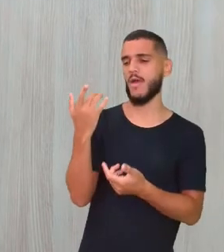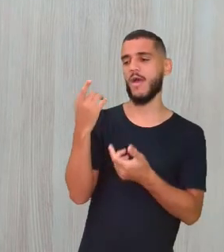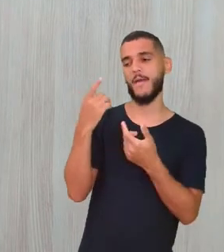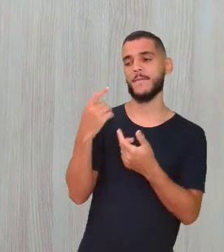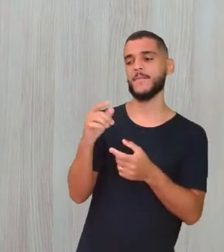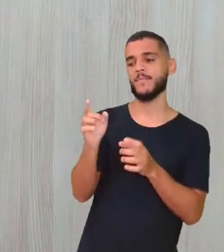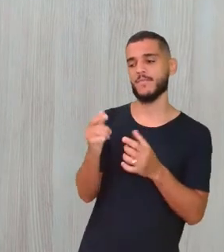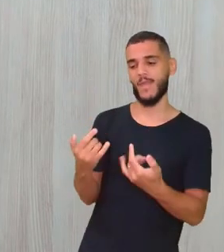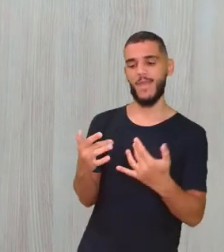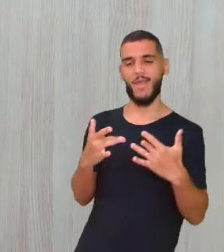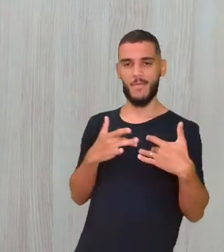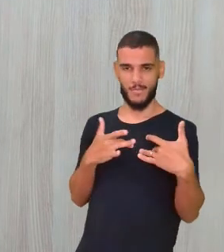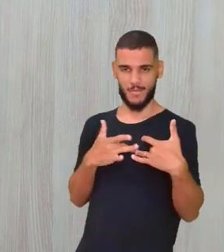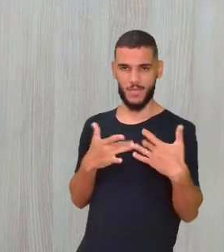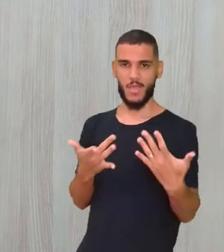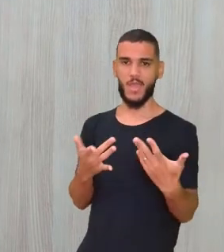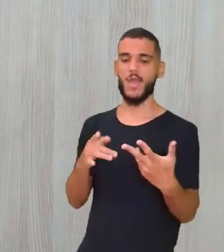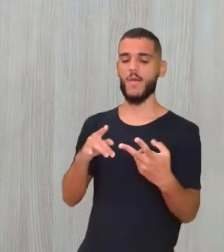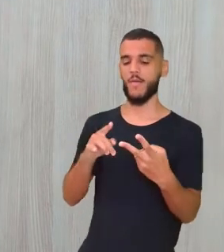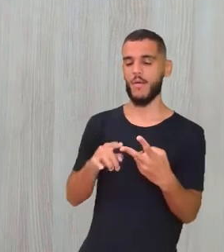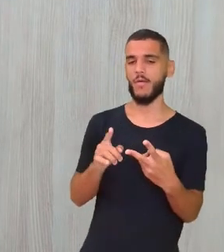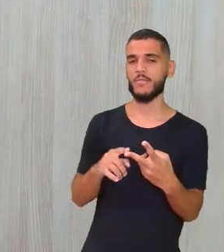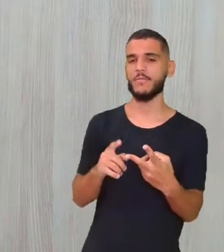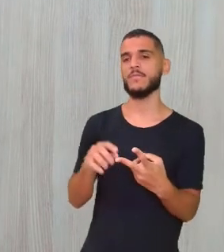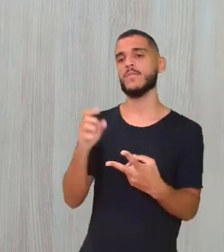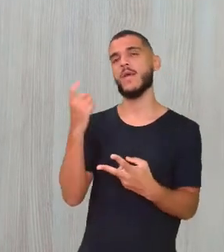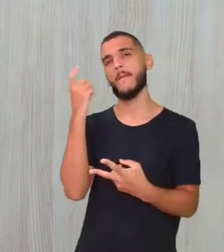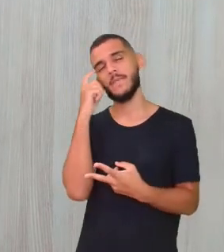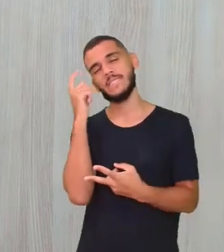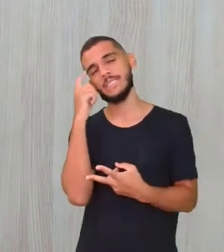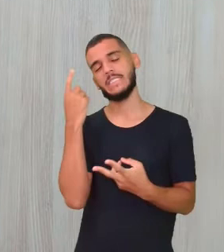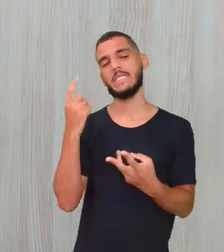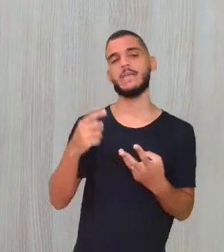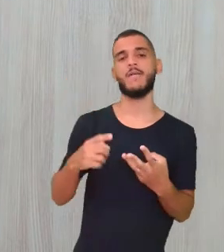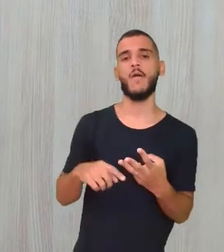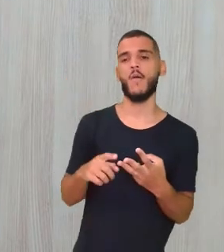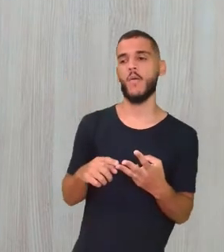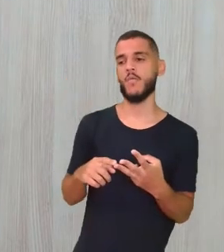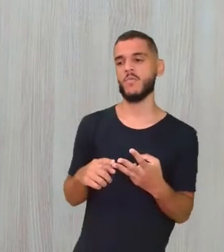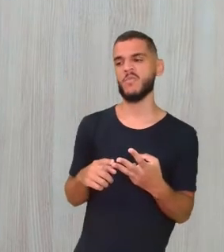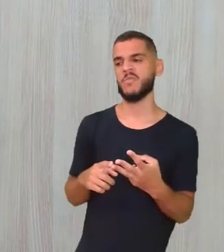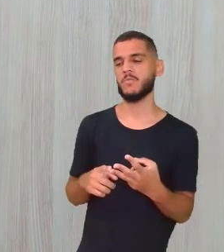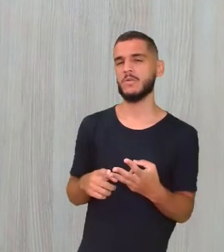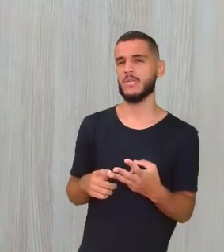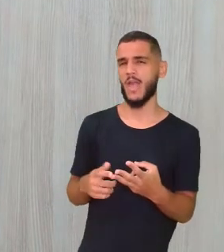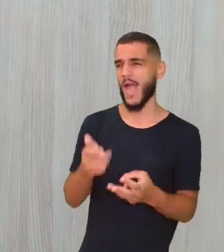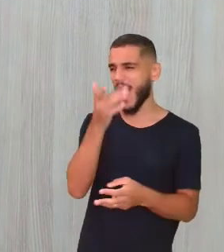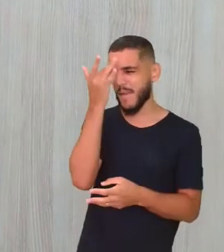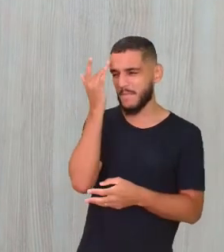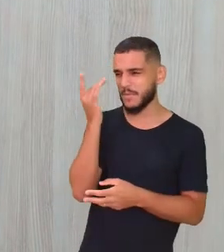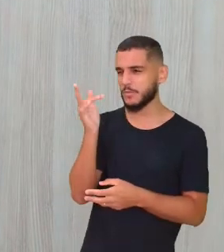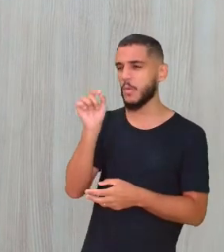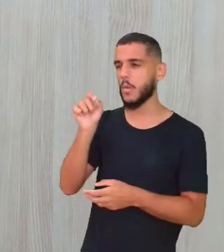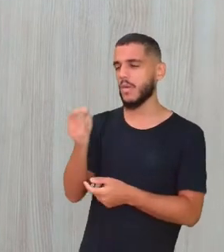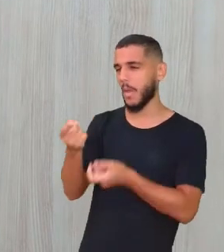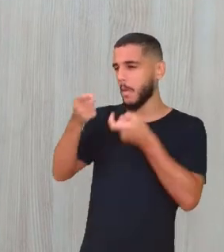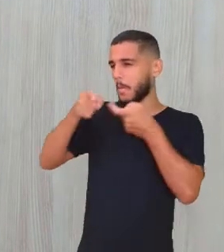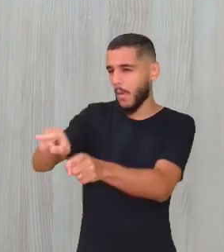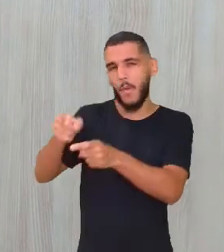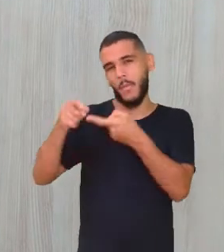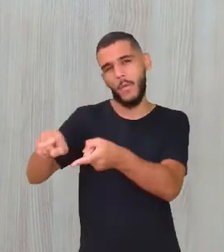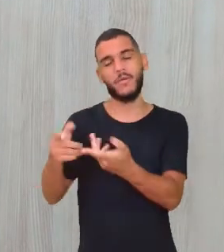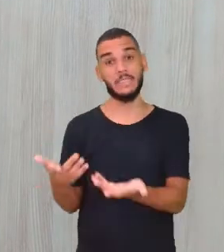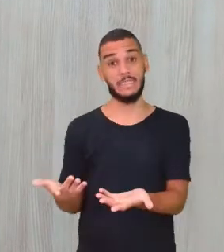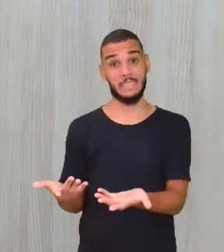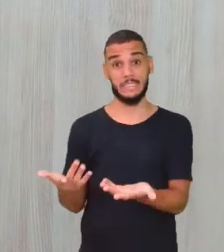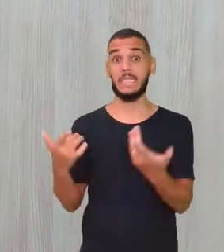interessada, afetada, pensativa. Ou pode ser algo ruim mesmo, de deixar com raiva, né? O mexer.